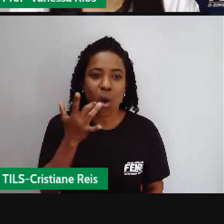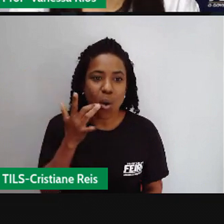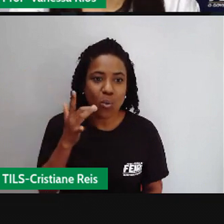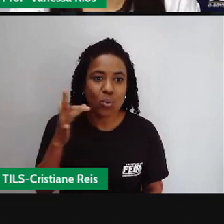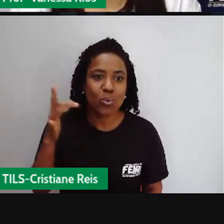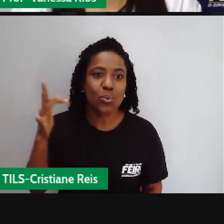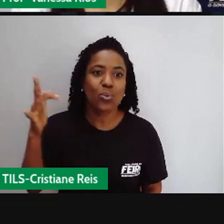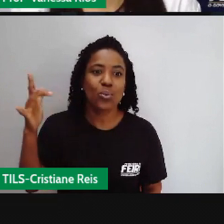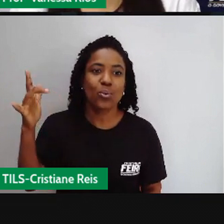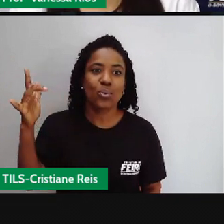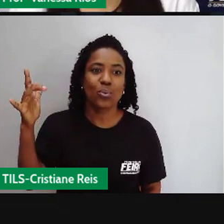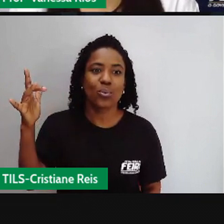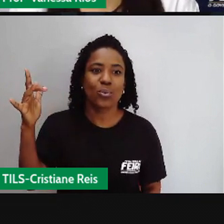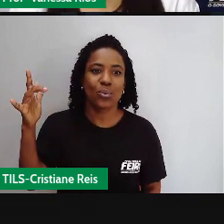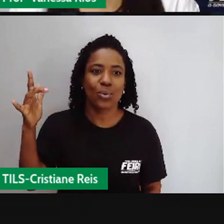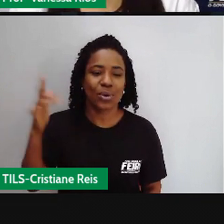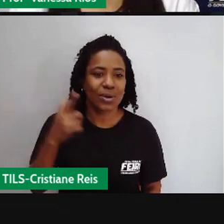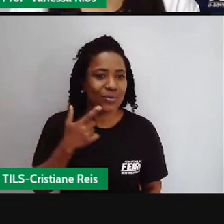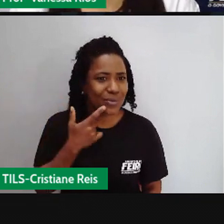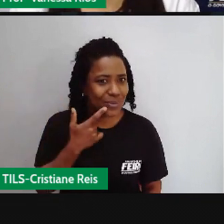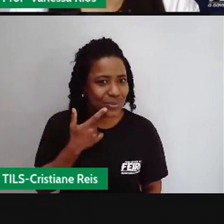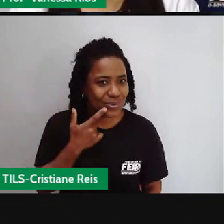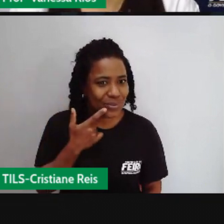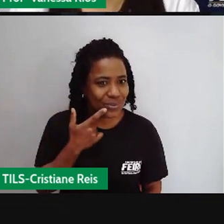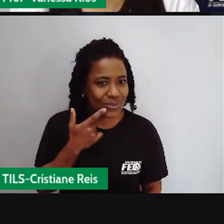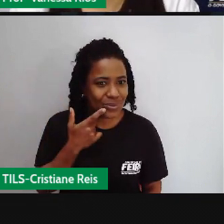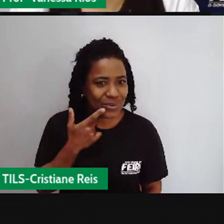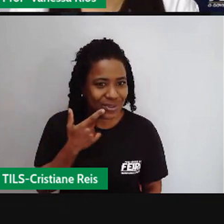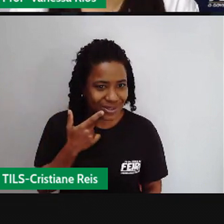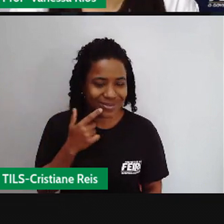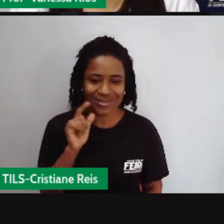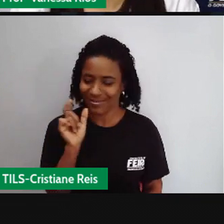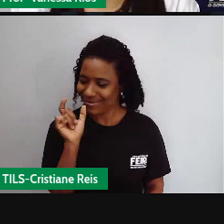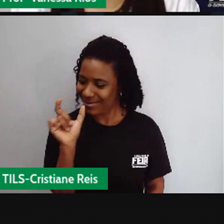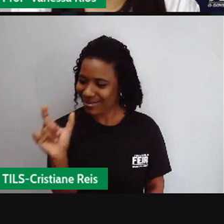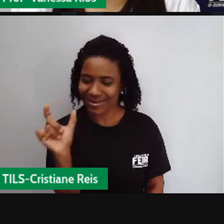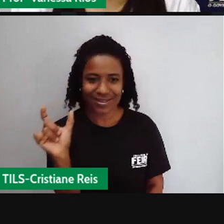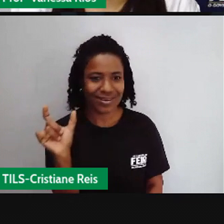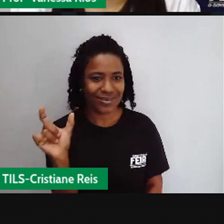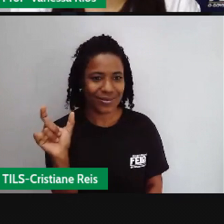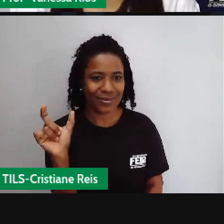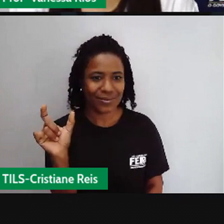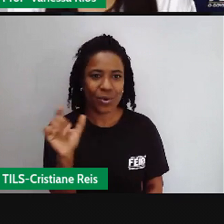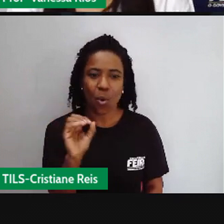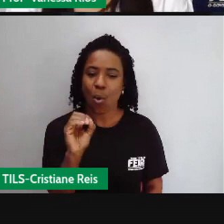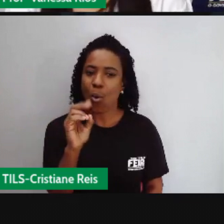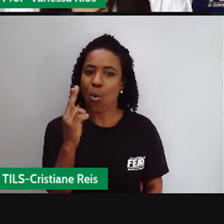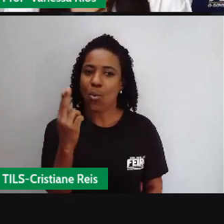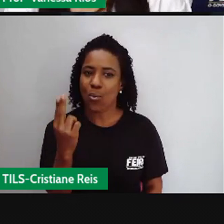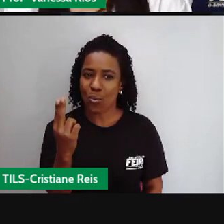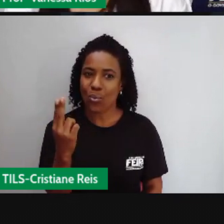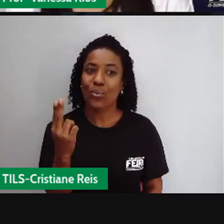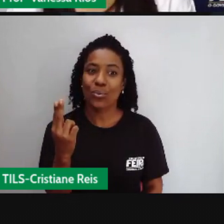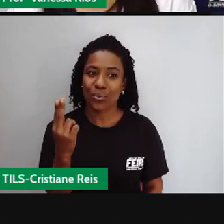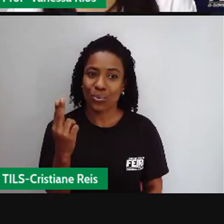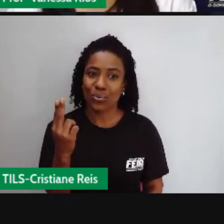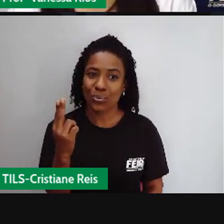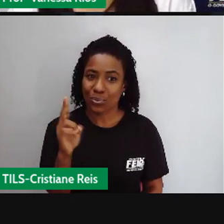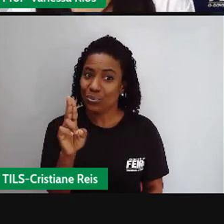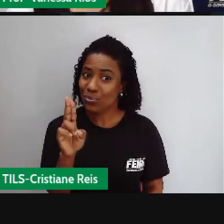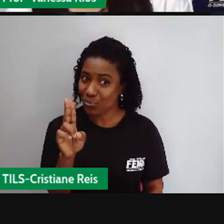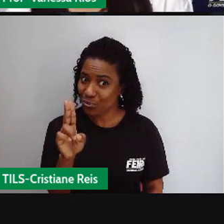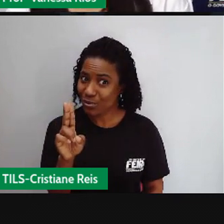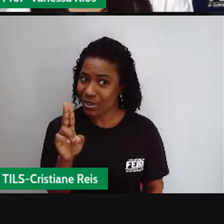Ouro! Então, o que a gente percebe? Que a sílaba tônica é a sílaba OU. A sílaba átona é a